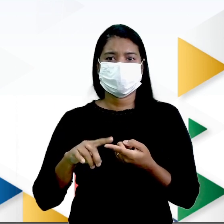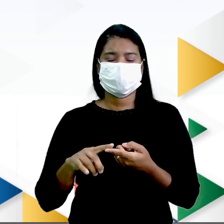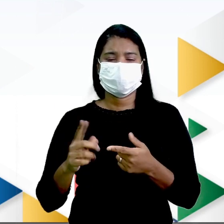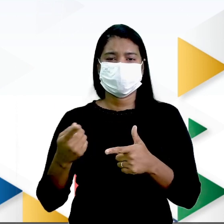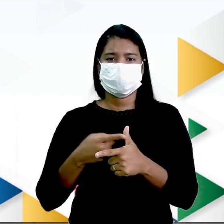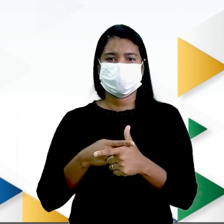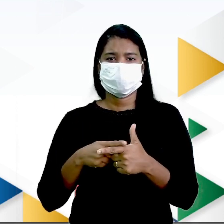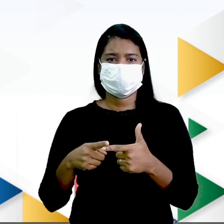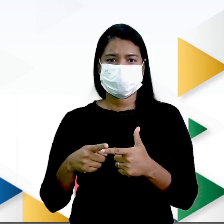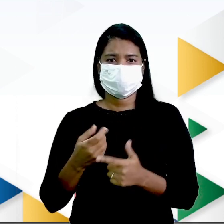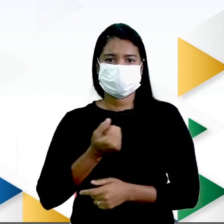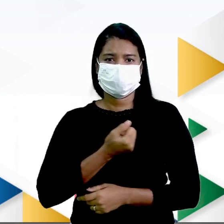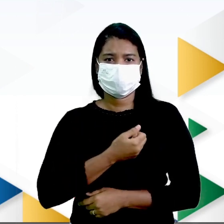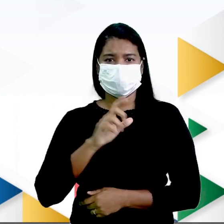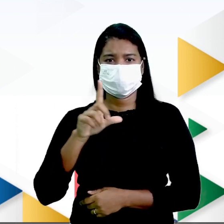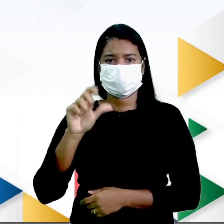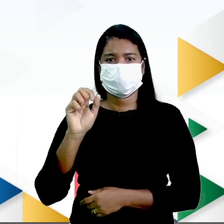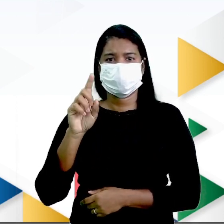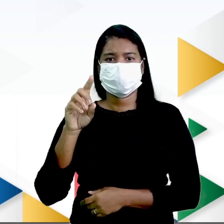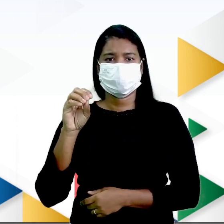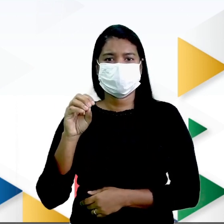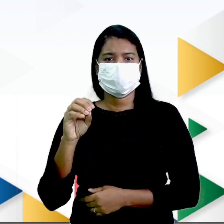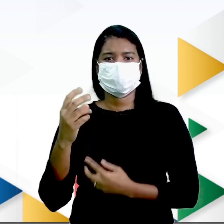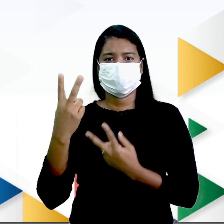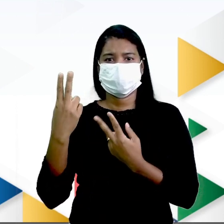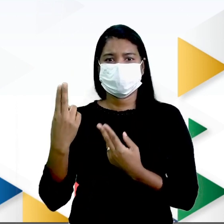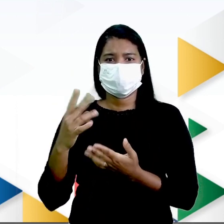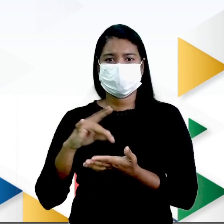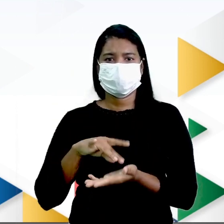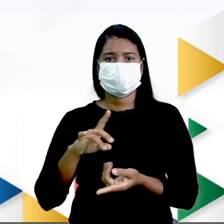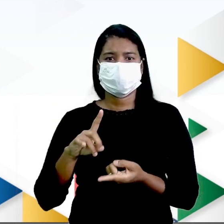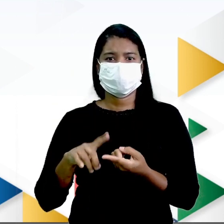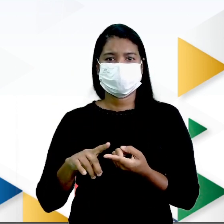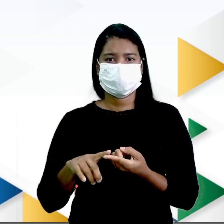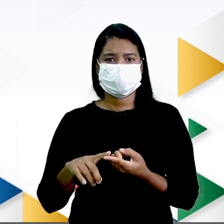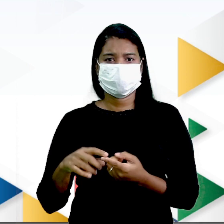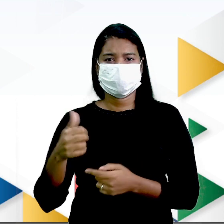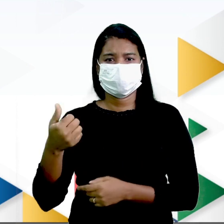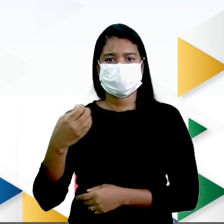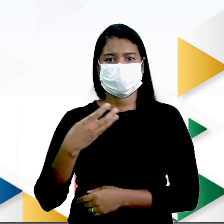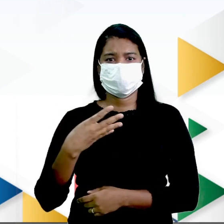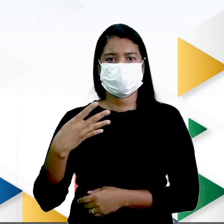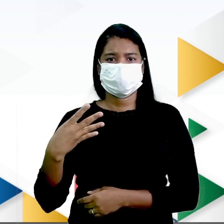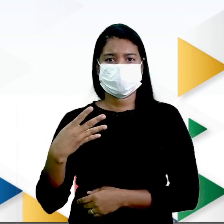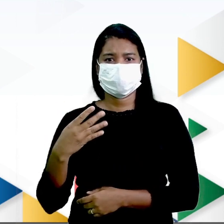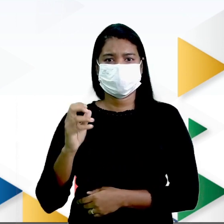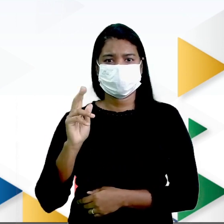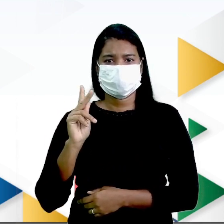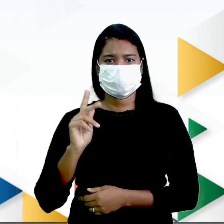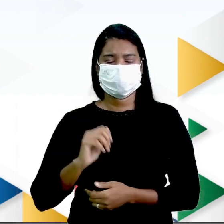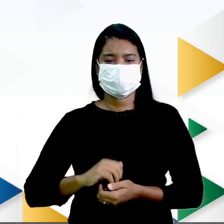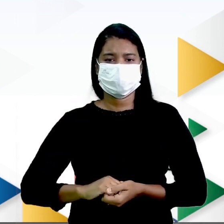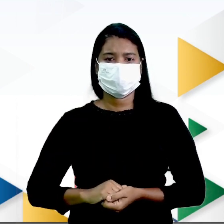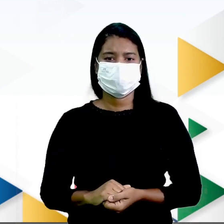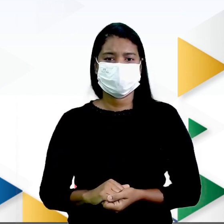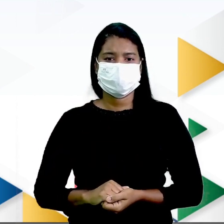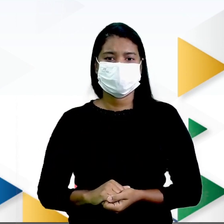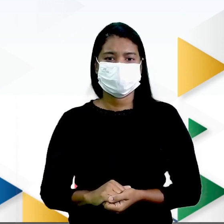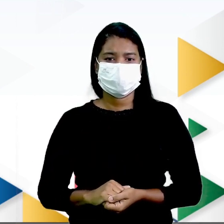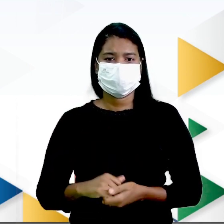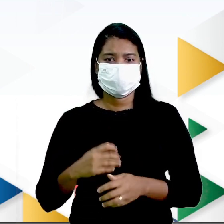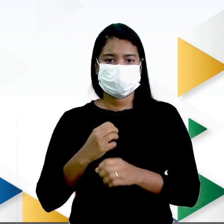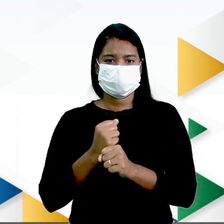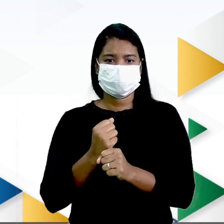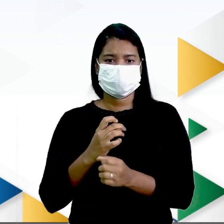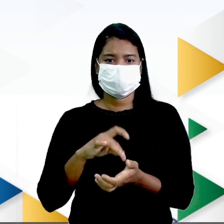dividido pelo número de lados, mas é igual ao ângulo interno. O ângulo interno é 144, beleza? E aí, a soma dos